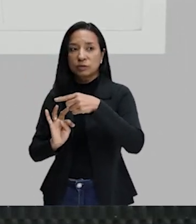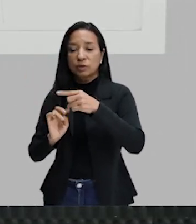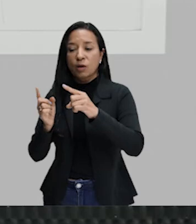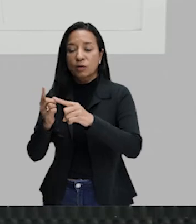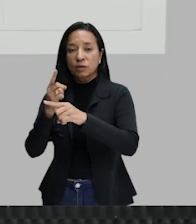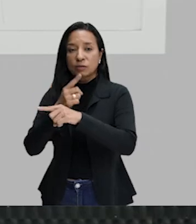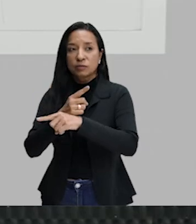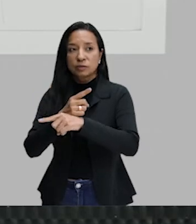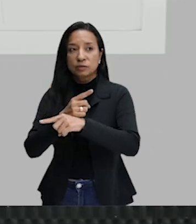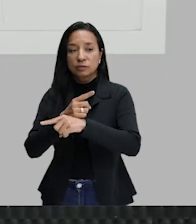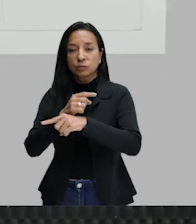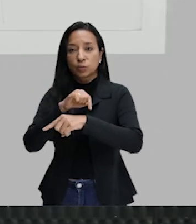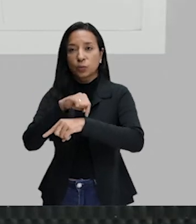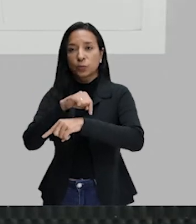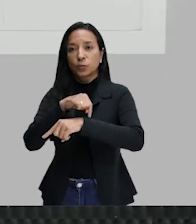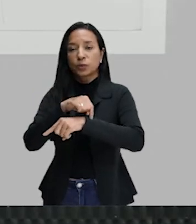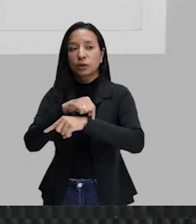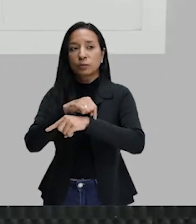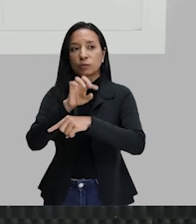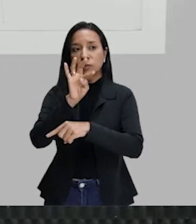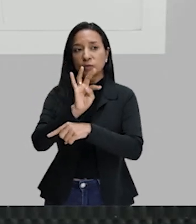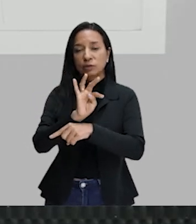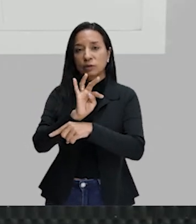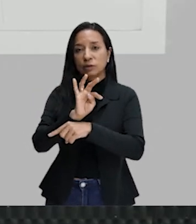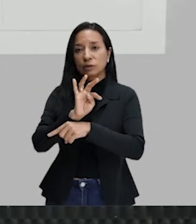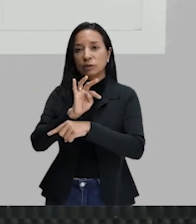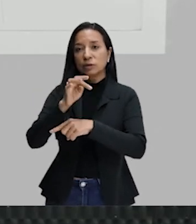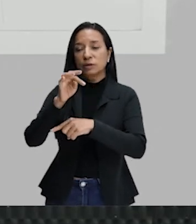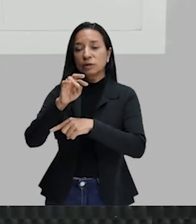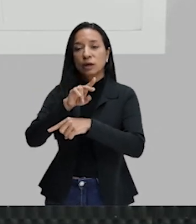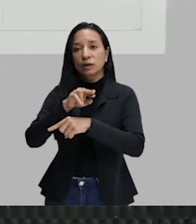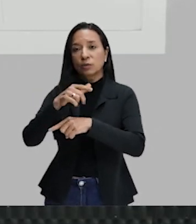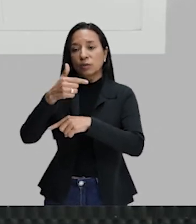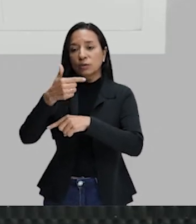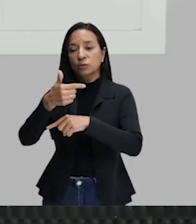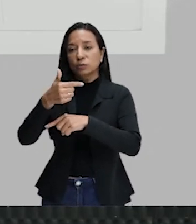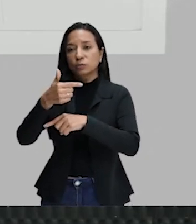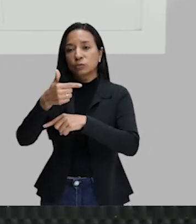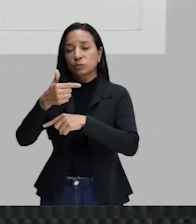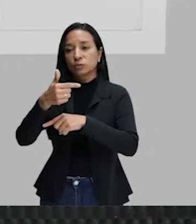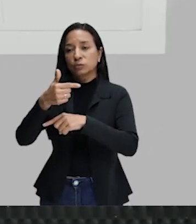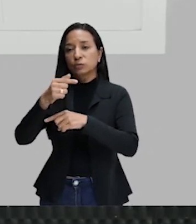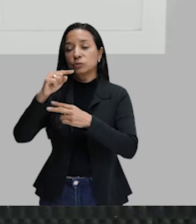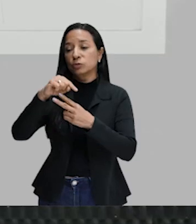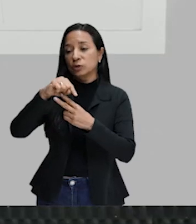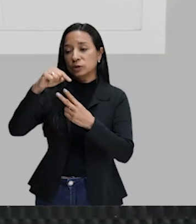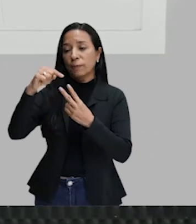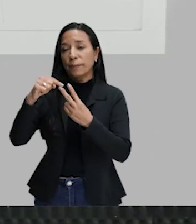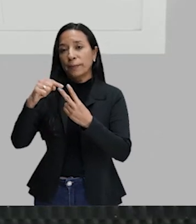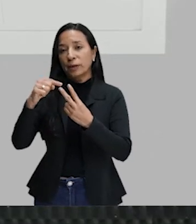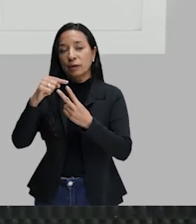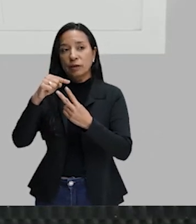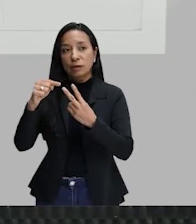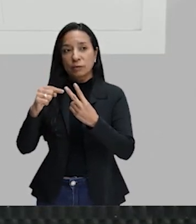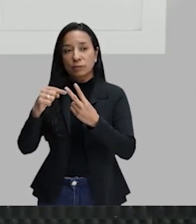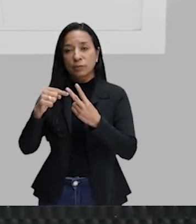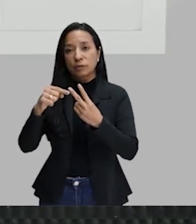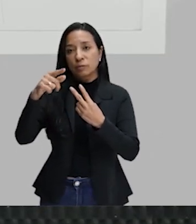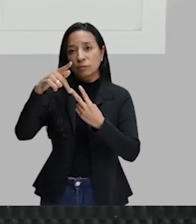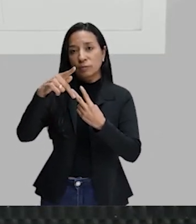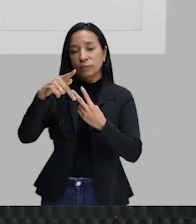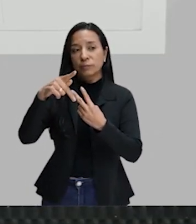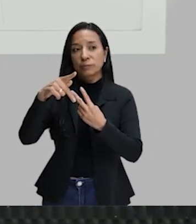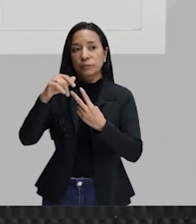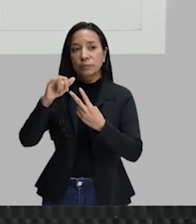igual a 2π r sobre a velocidade. Então, pode ficar